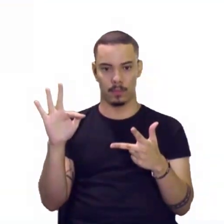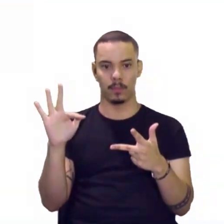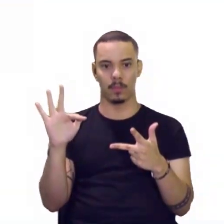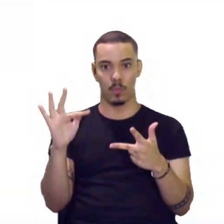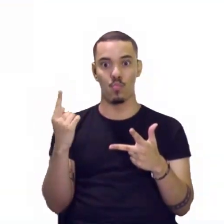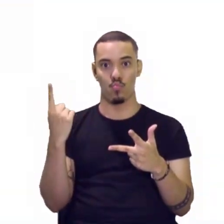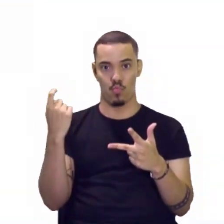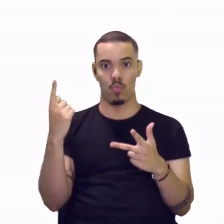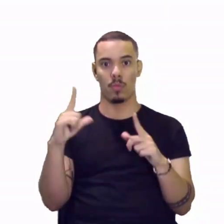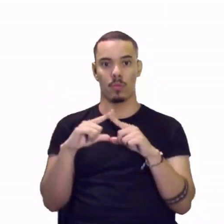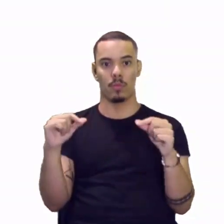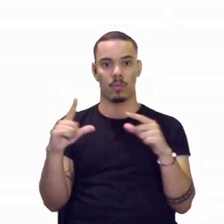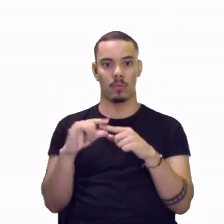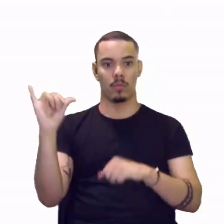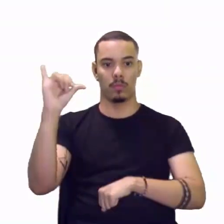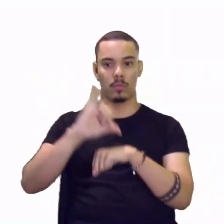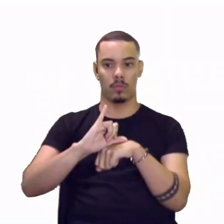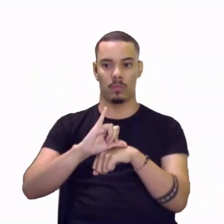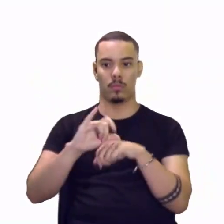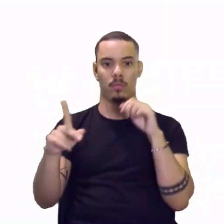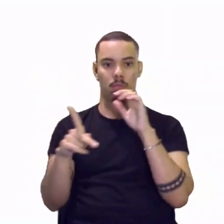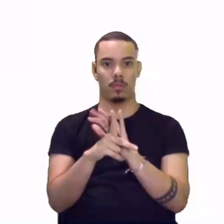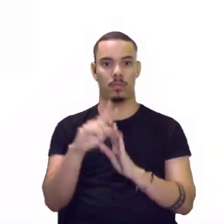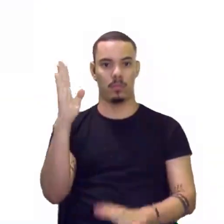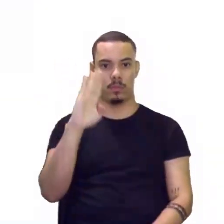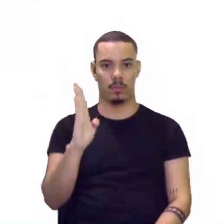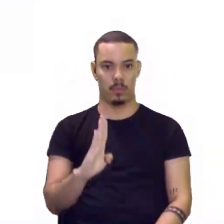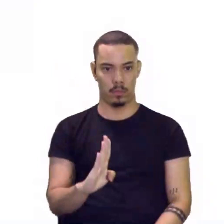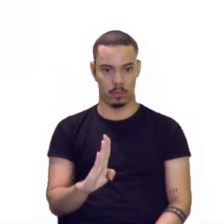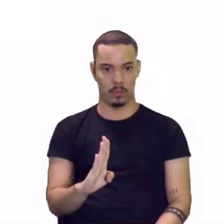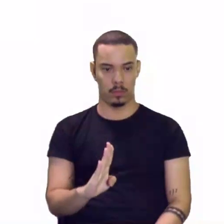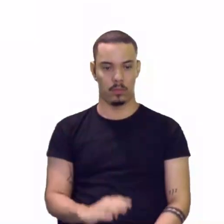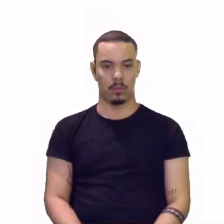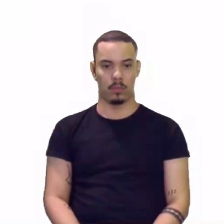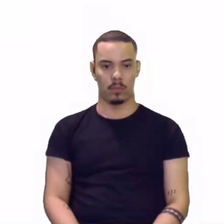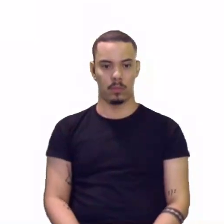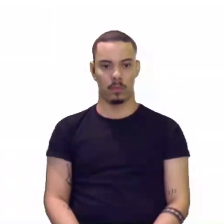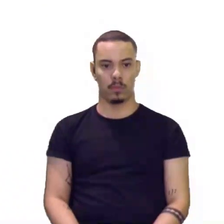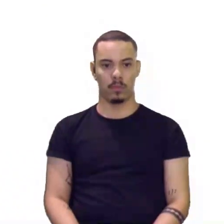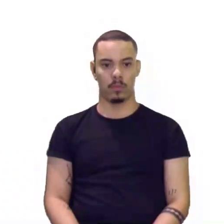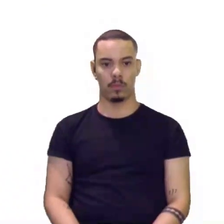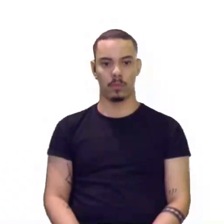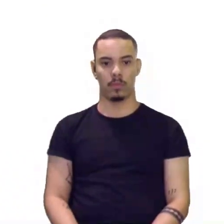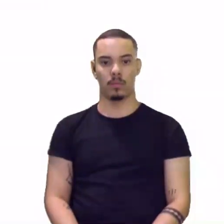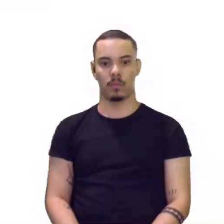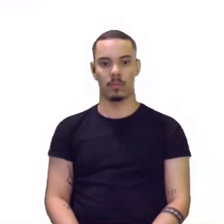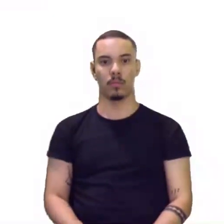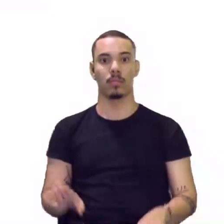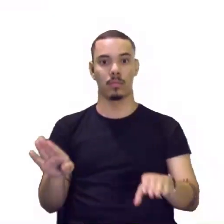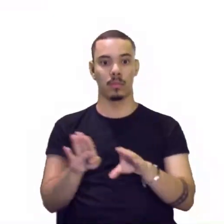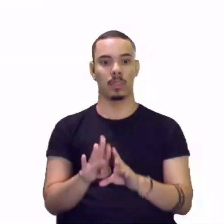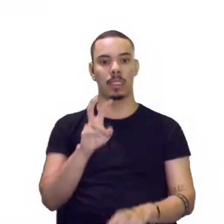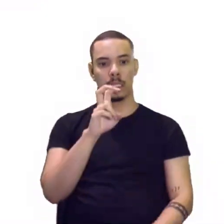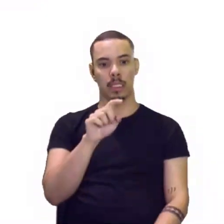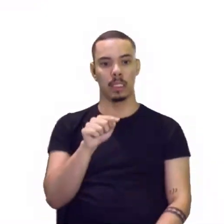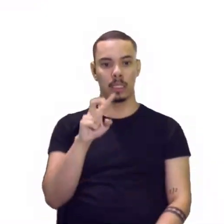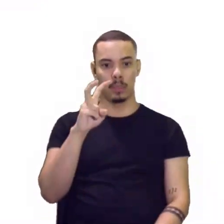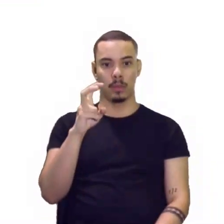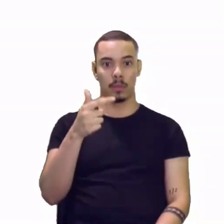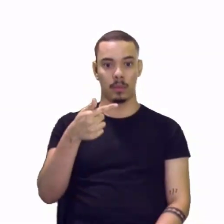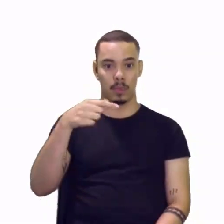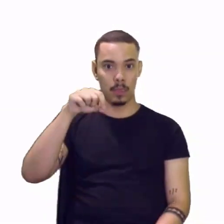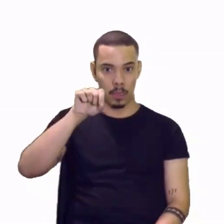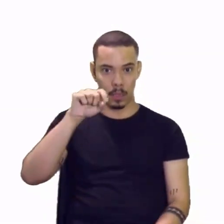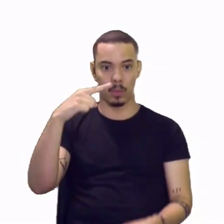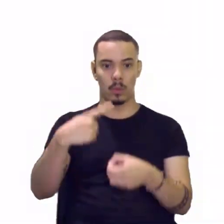é a capital, é o centro de poder político do Brasil. Beleza? E por 5.570